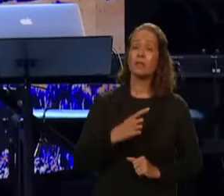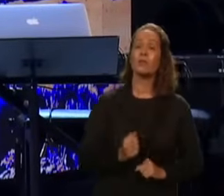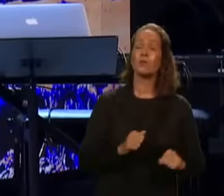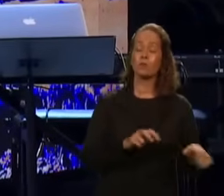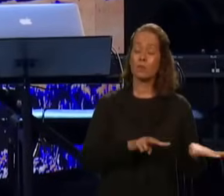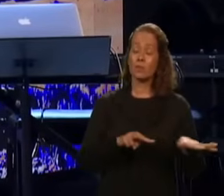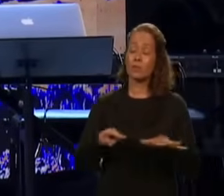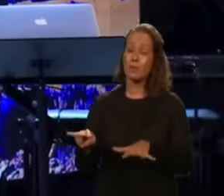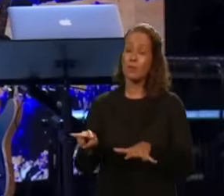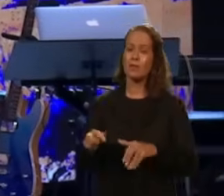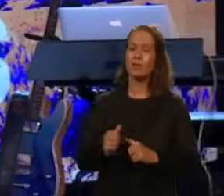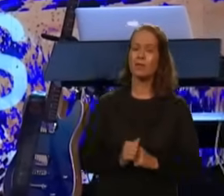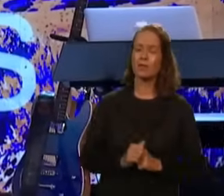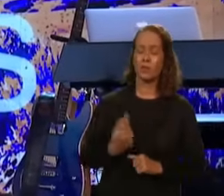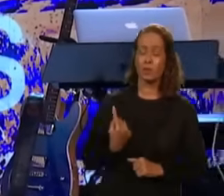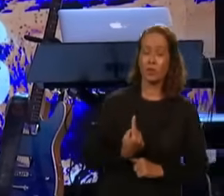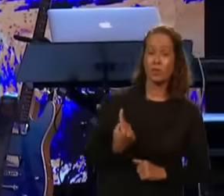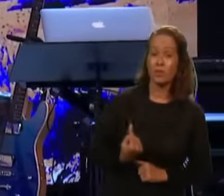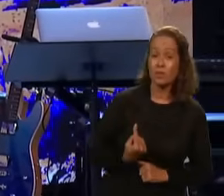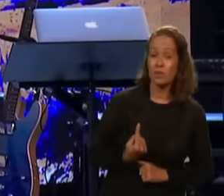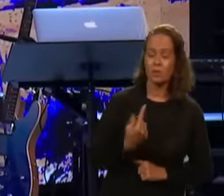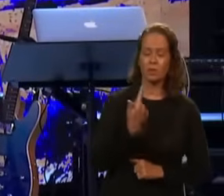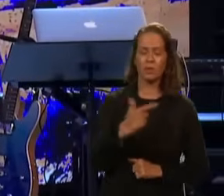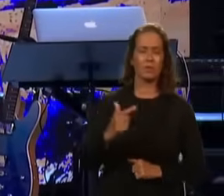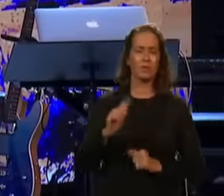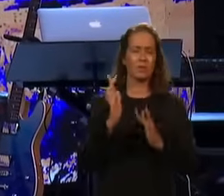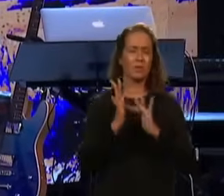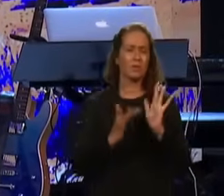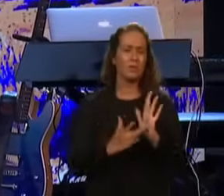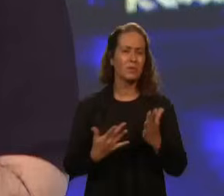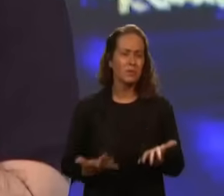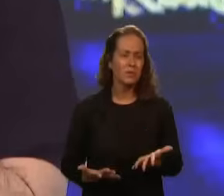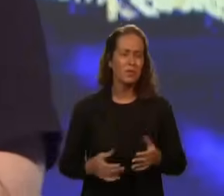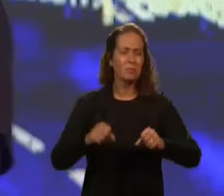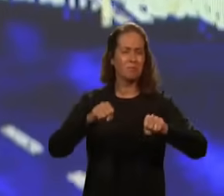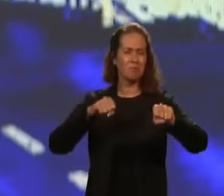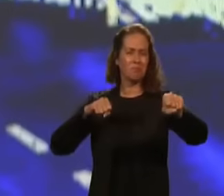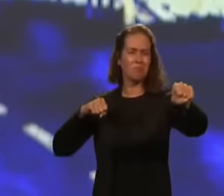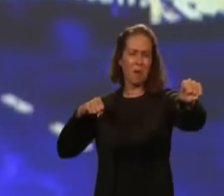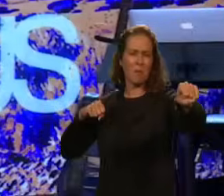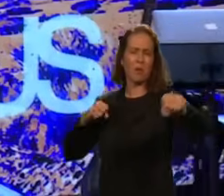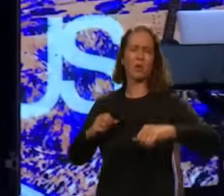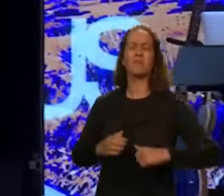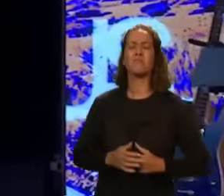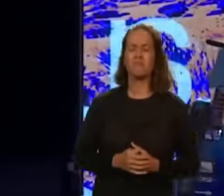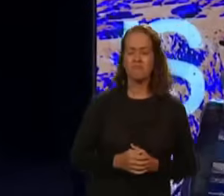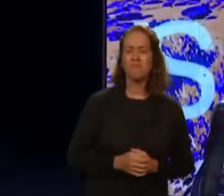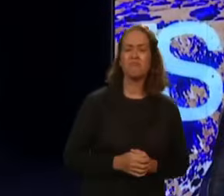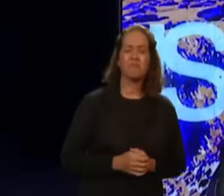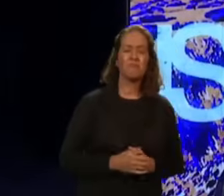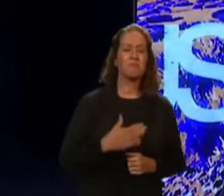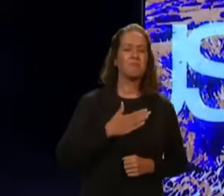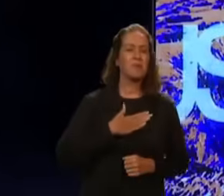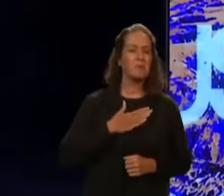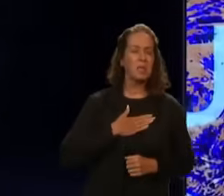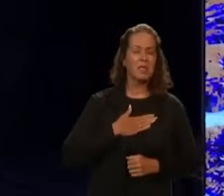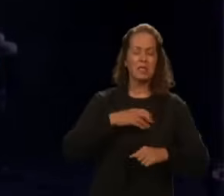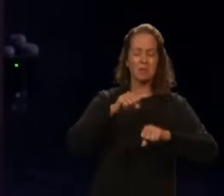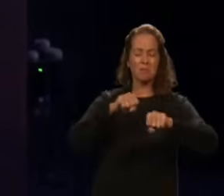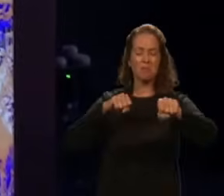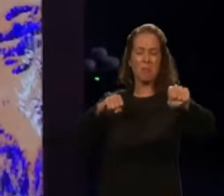ter Cristo, para mim, isso é um herói. Eu não tenho essa, eu já tinha me matado há muito tempo. Para mim, isso é um